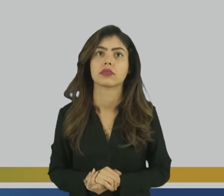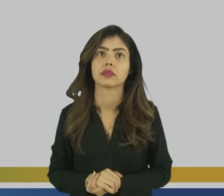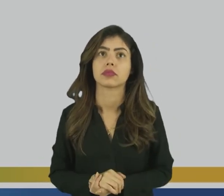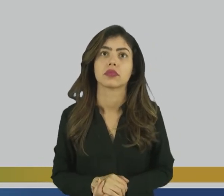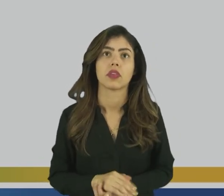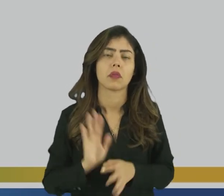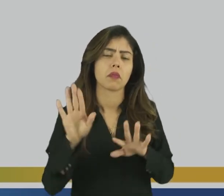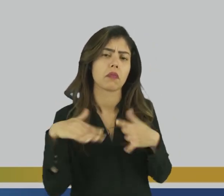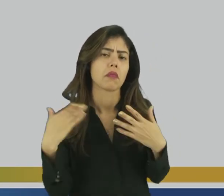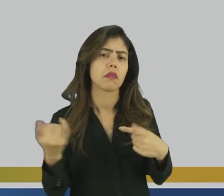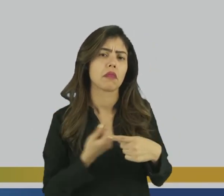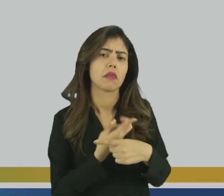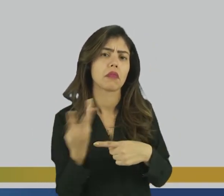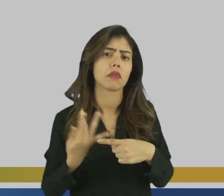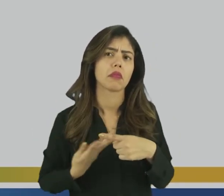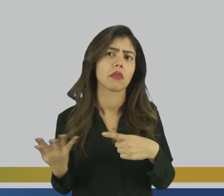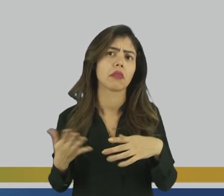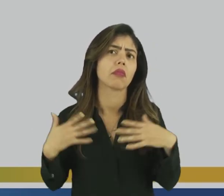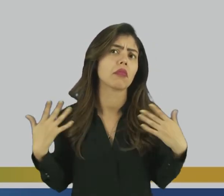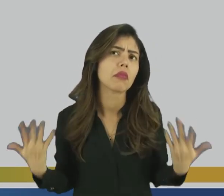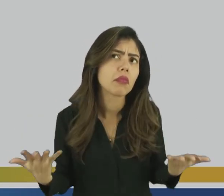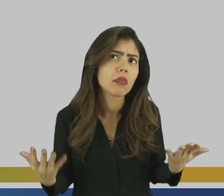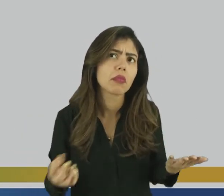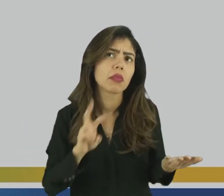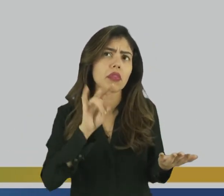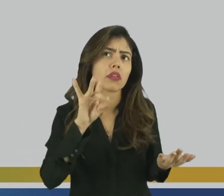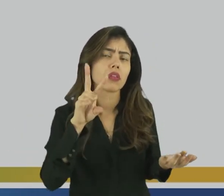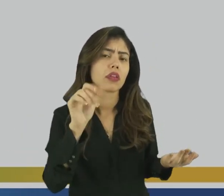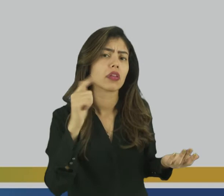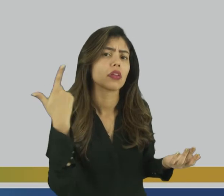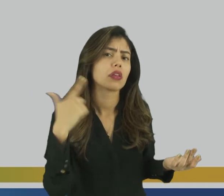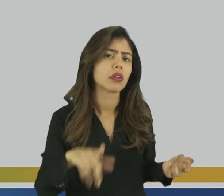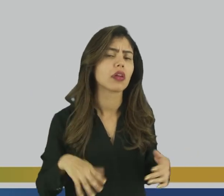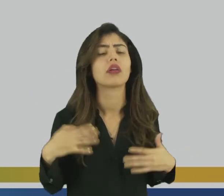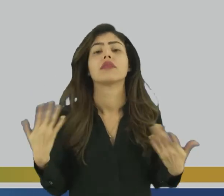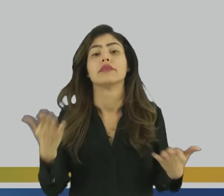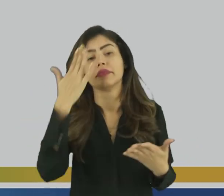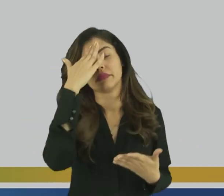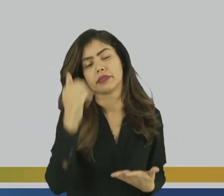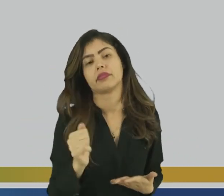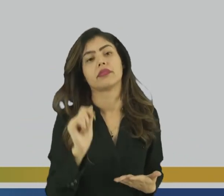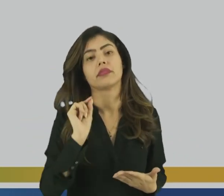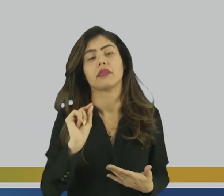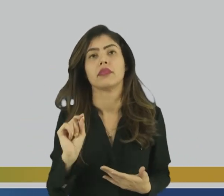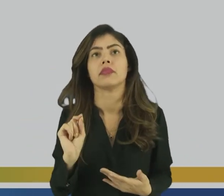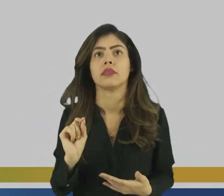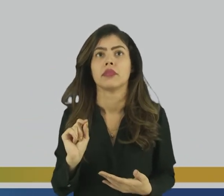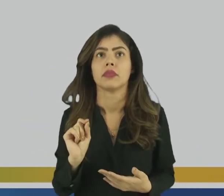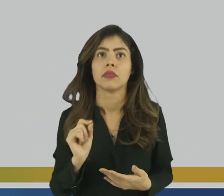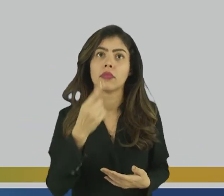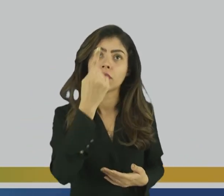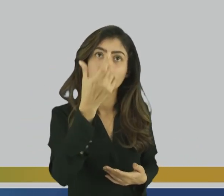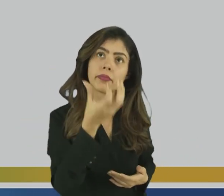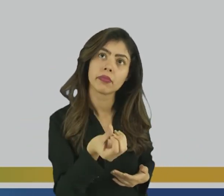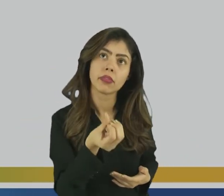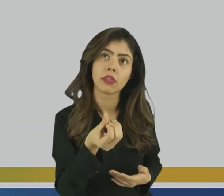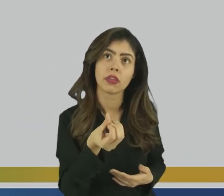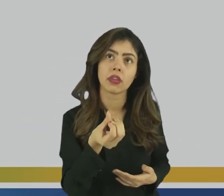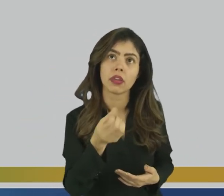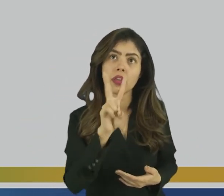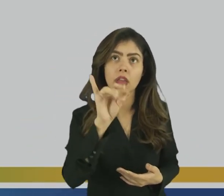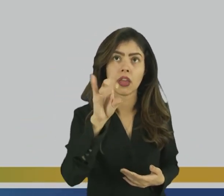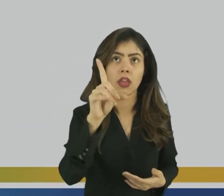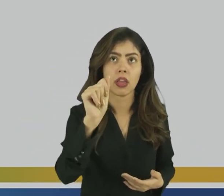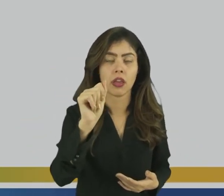Que fração de figurinhas da coleção Viviane ganhou? Então, o que nós sabemos? Que André ganhou um cesto e